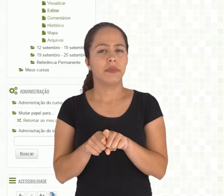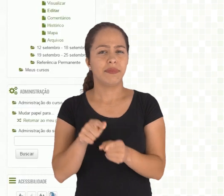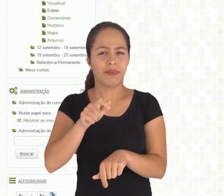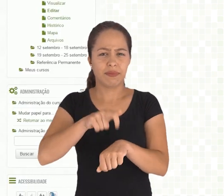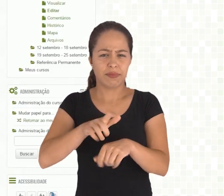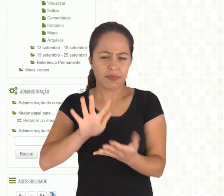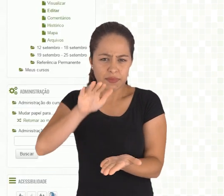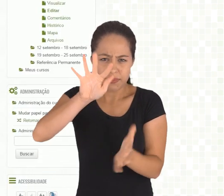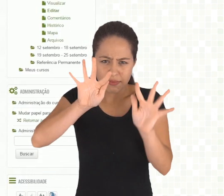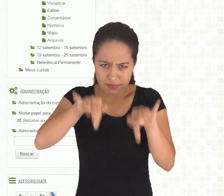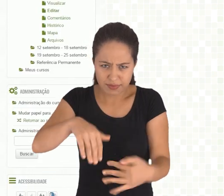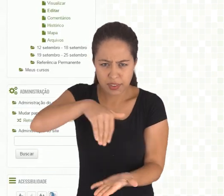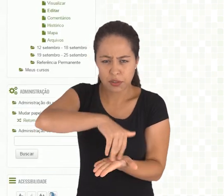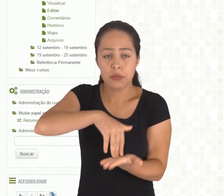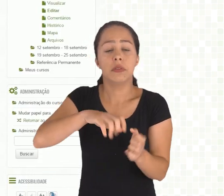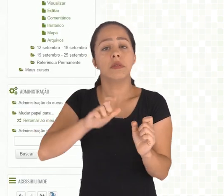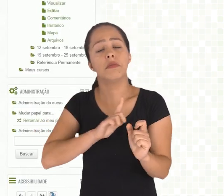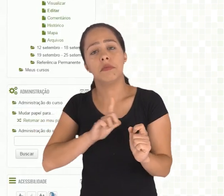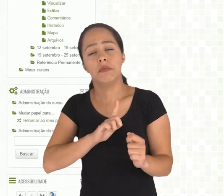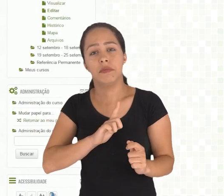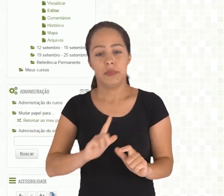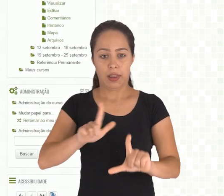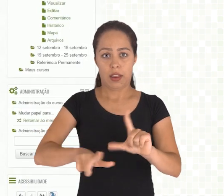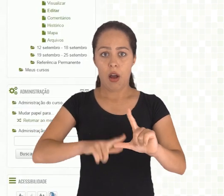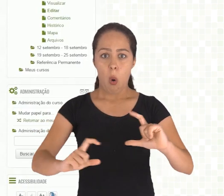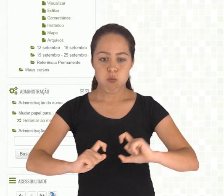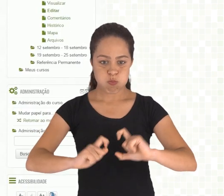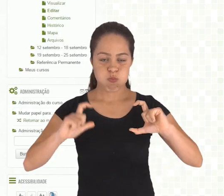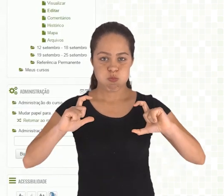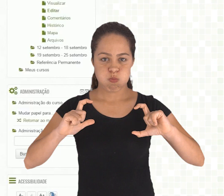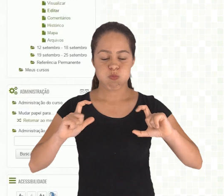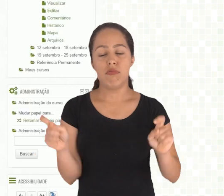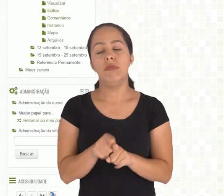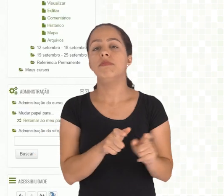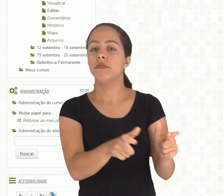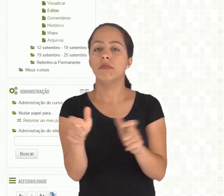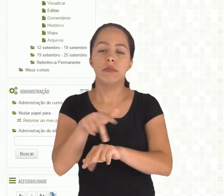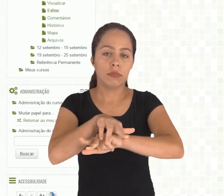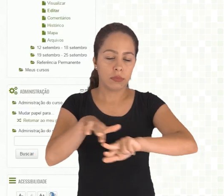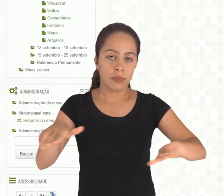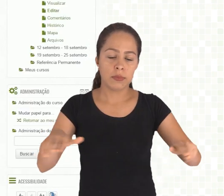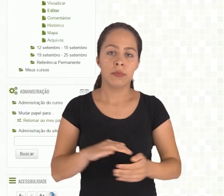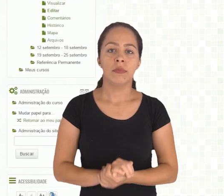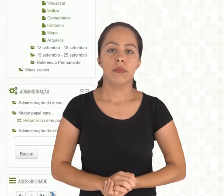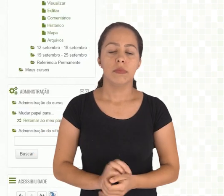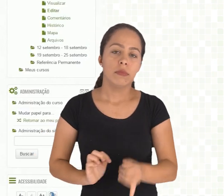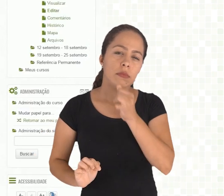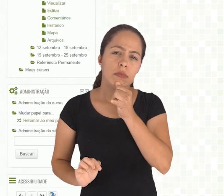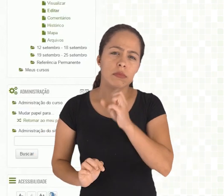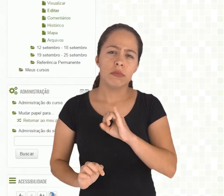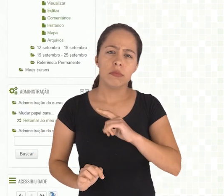se pode colocar aqui no final está vendo link né para outros locais e tal o que é interessante